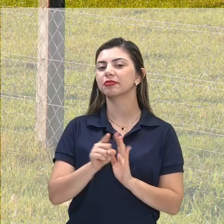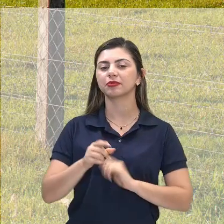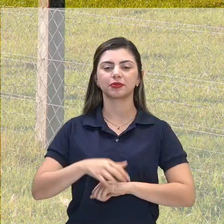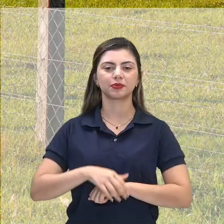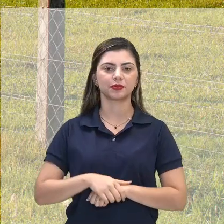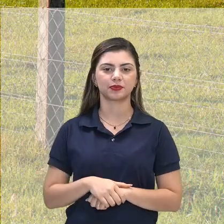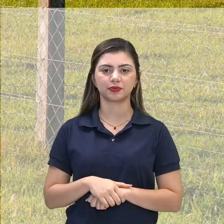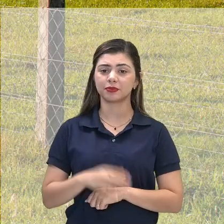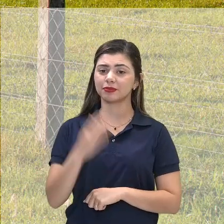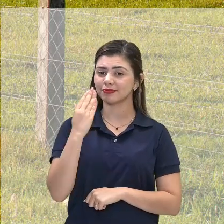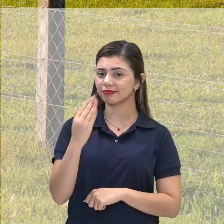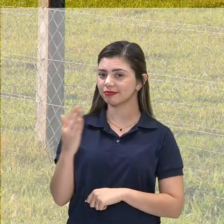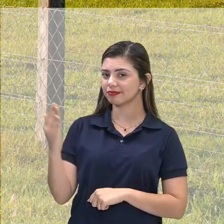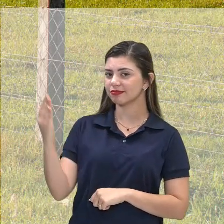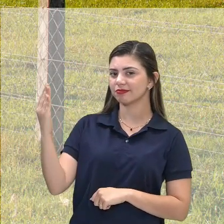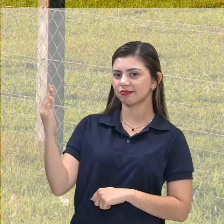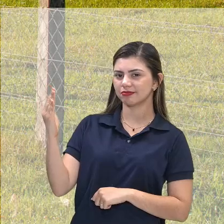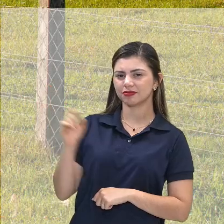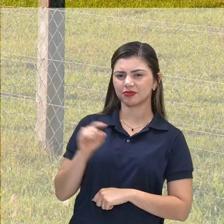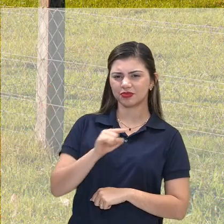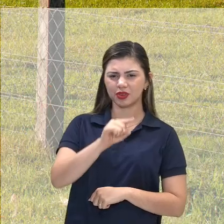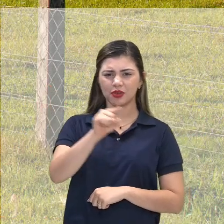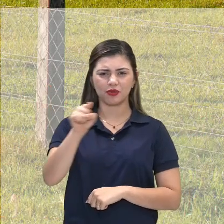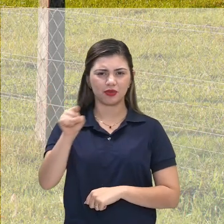seria: vocês